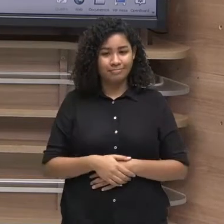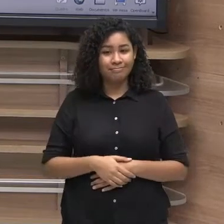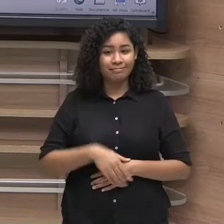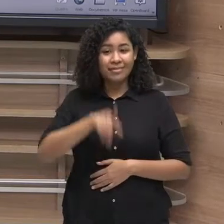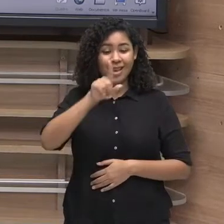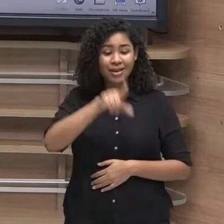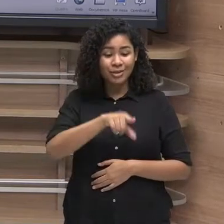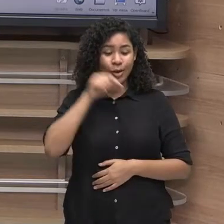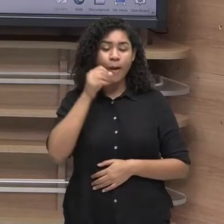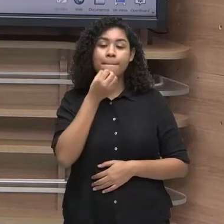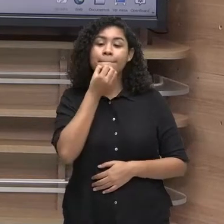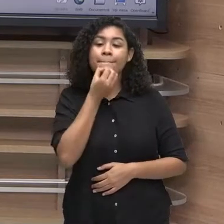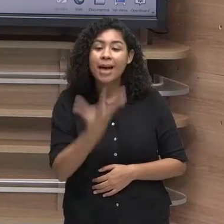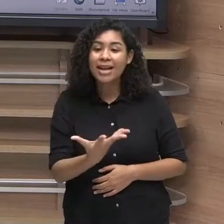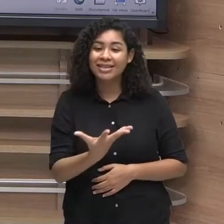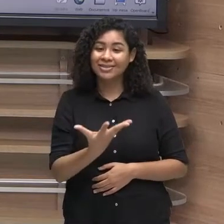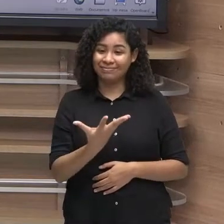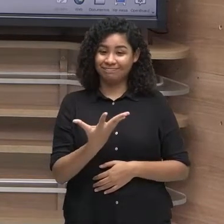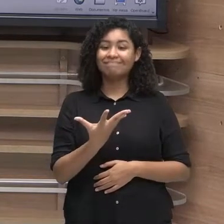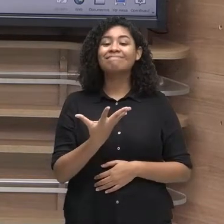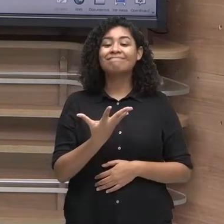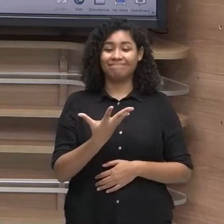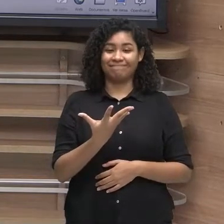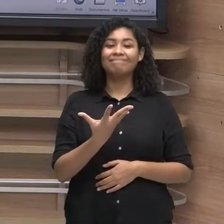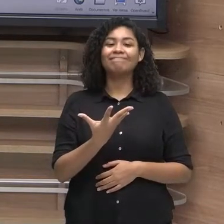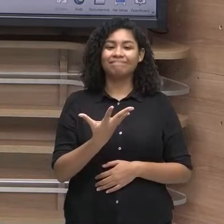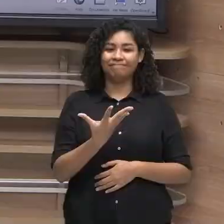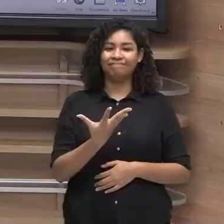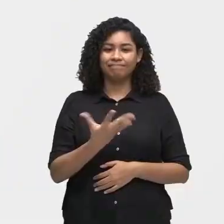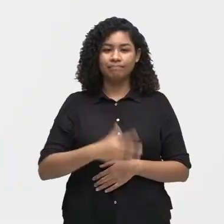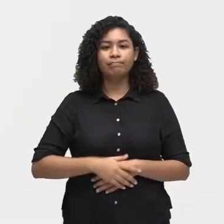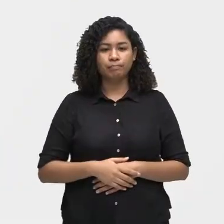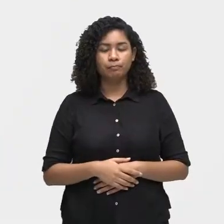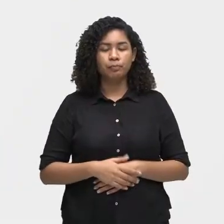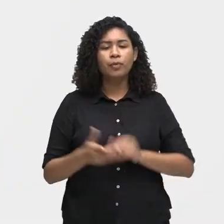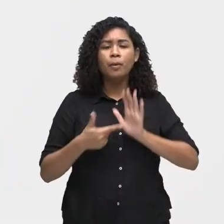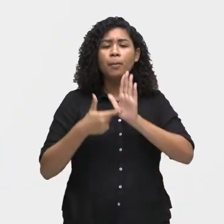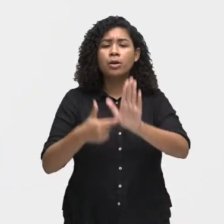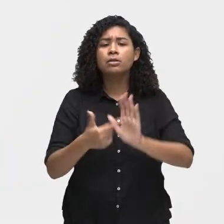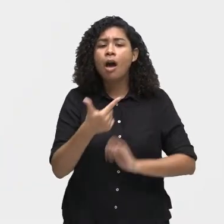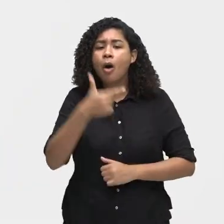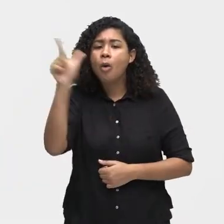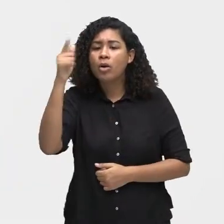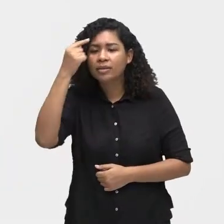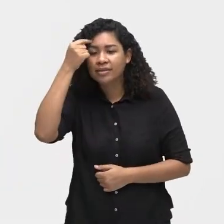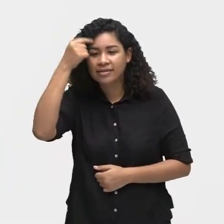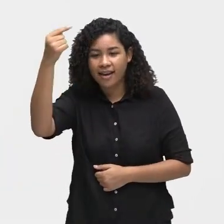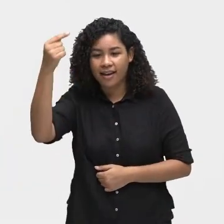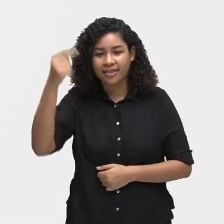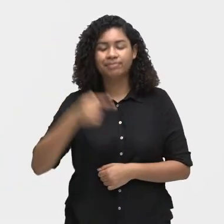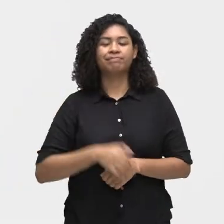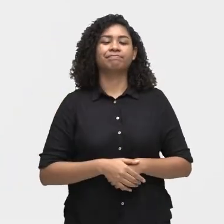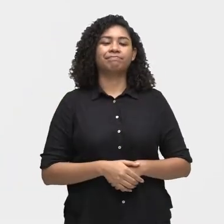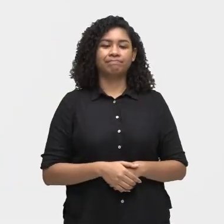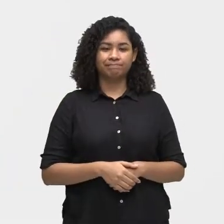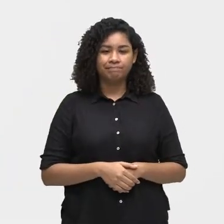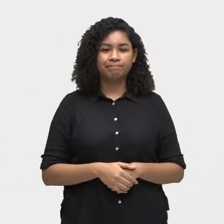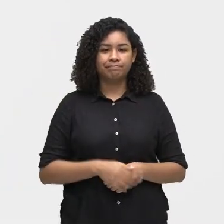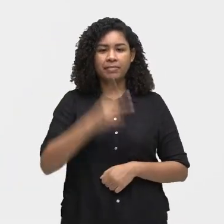bem, né? E aqui vem uma outra ideia interessante, né? Ninguém pratica o